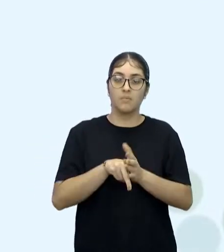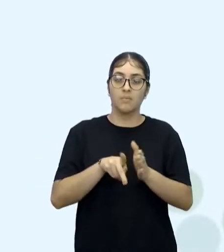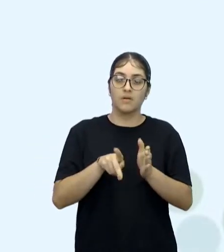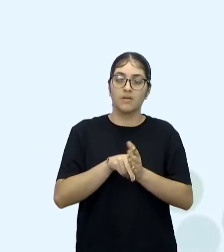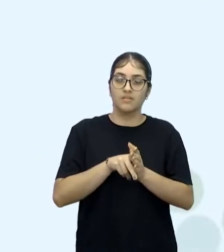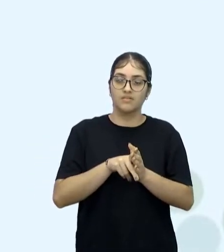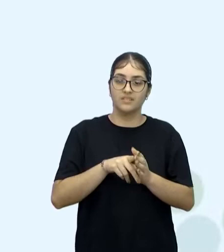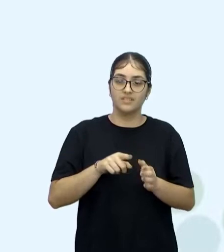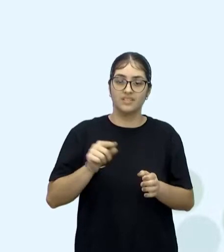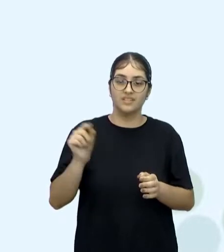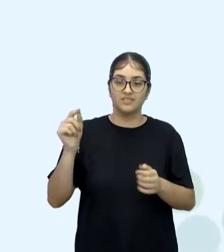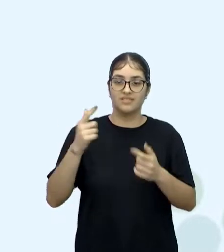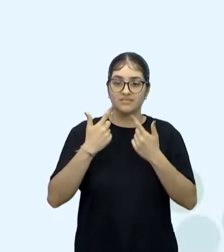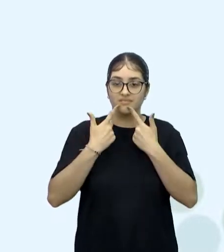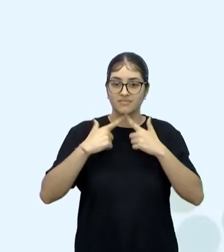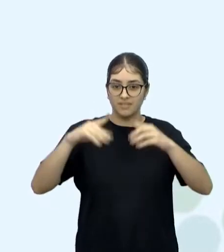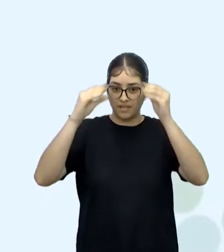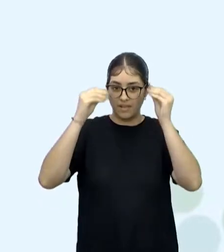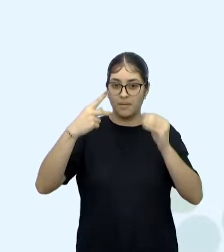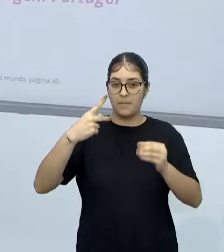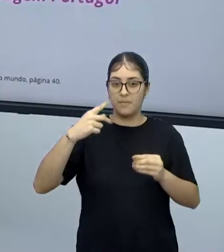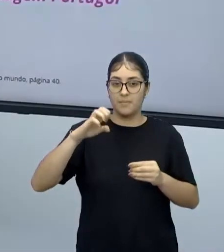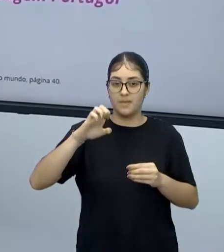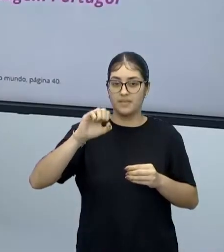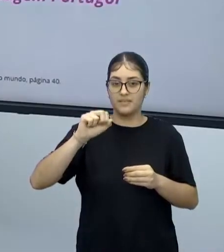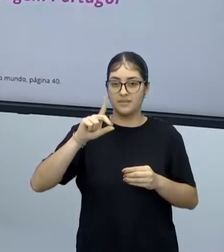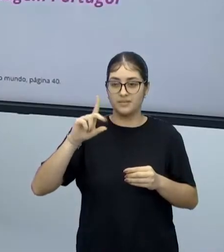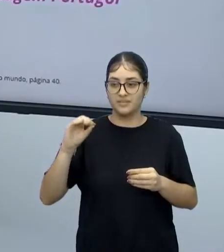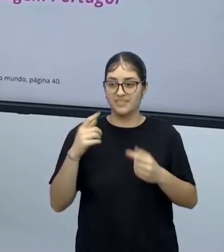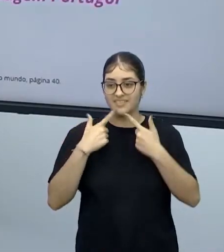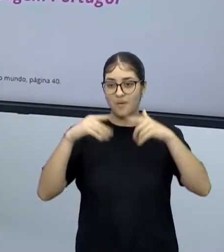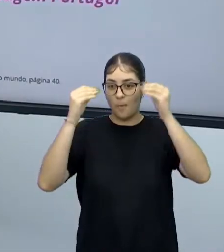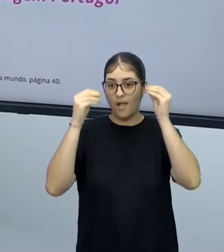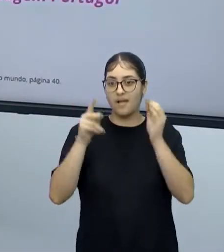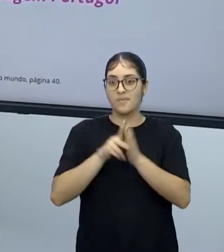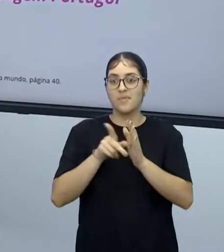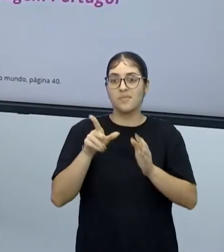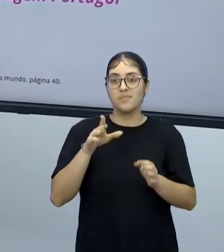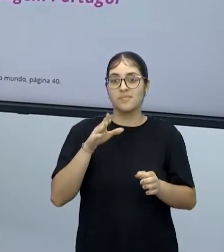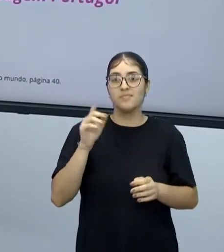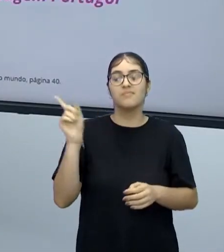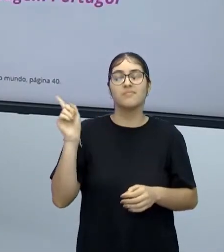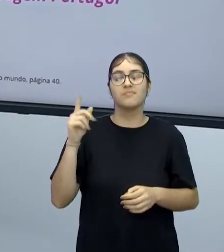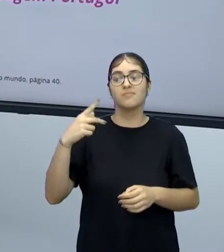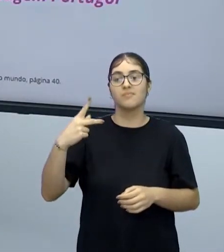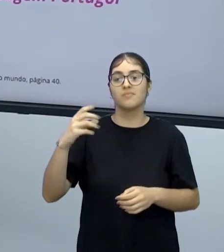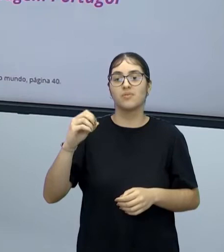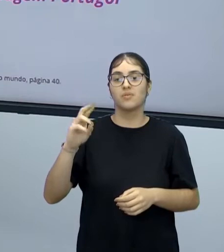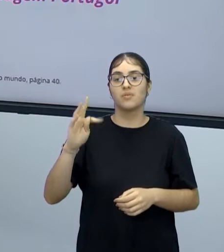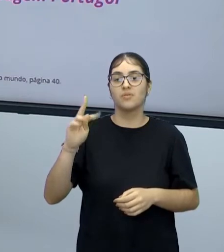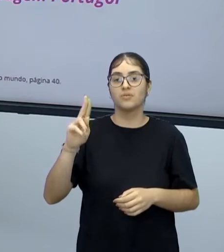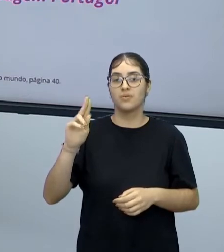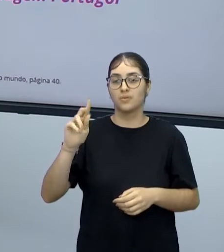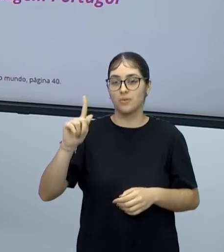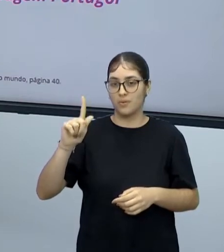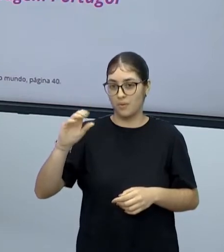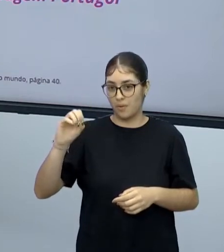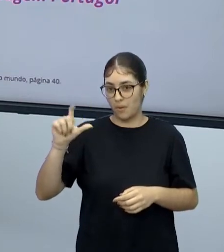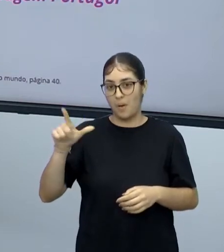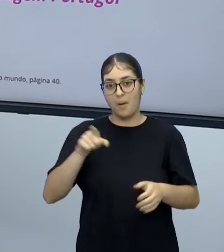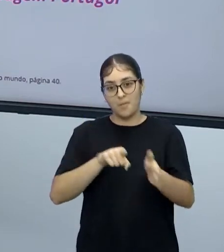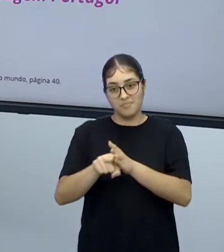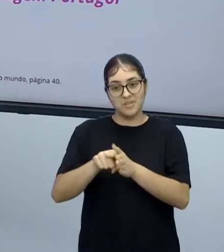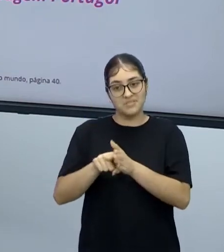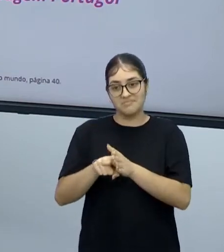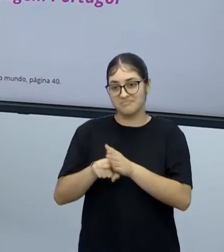pseudolinguagem Portugal. Por que é uma pseudolinguagem? Eu não vou falar porque é uma pseudolinguagem, porque faz parte da sua pesquisa. Então